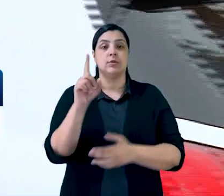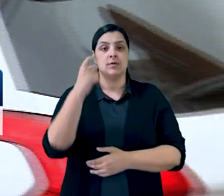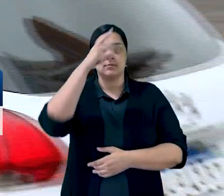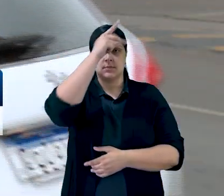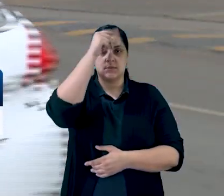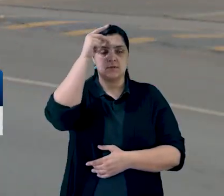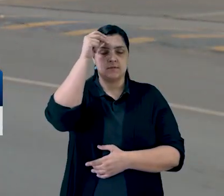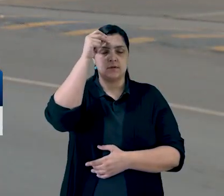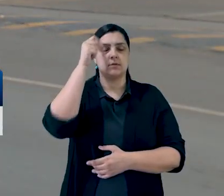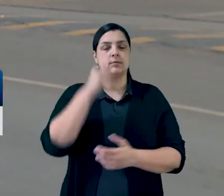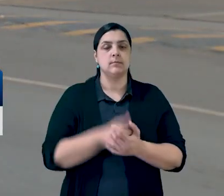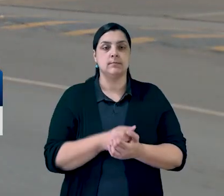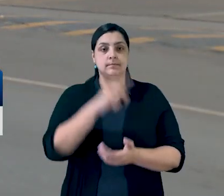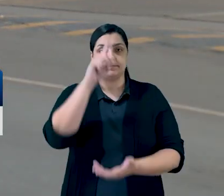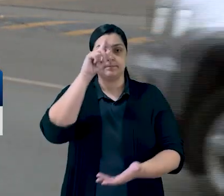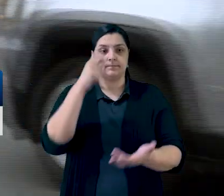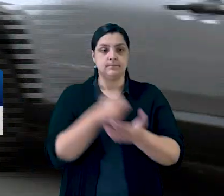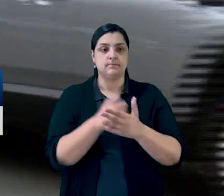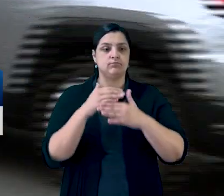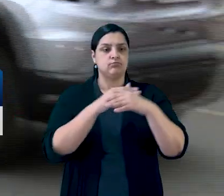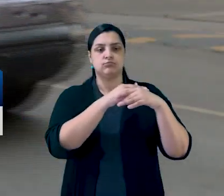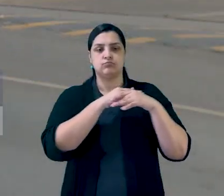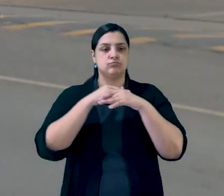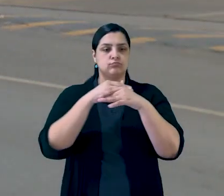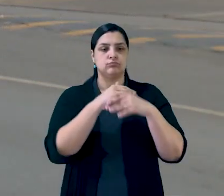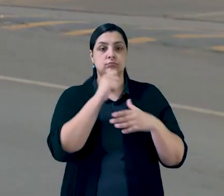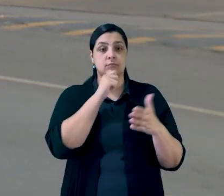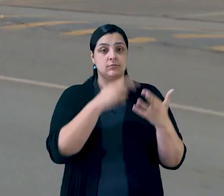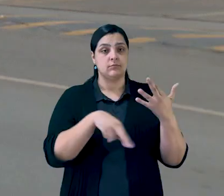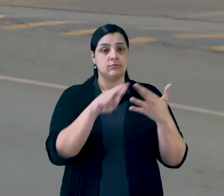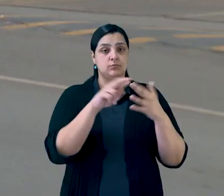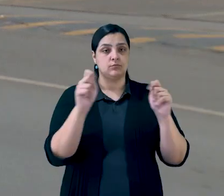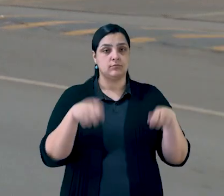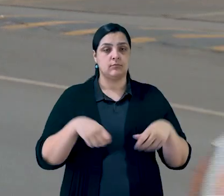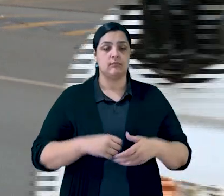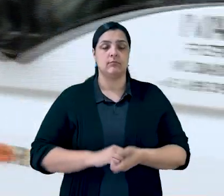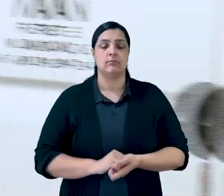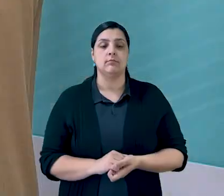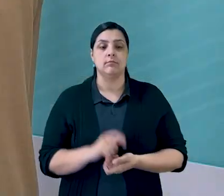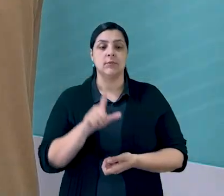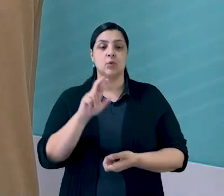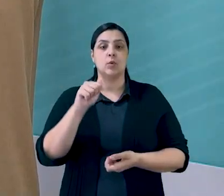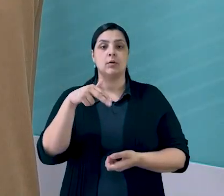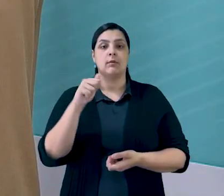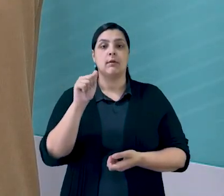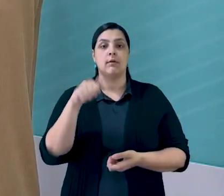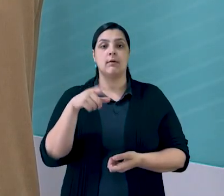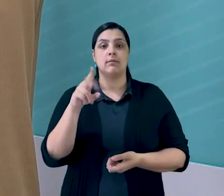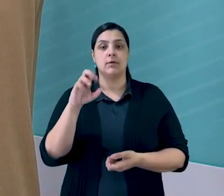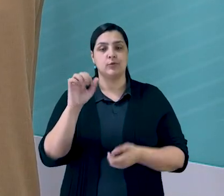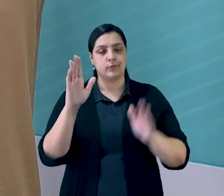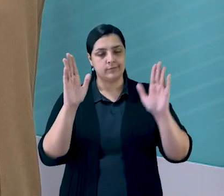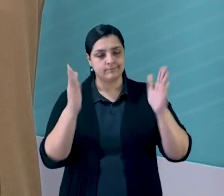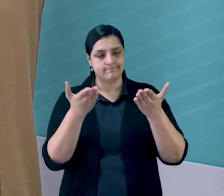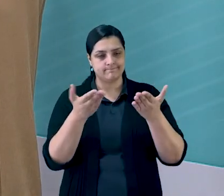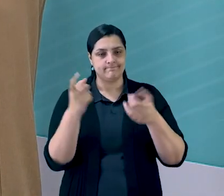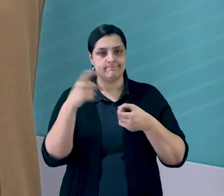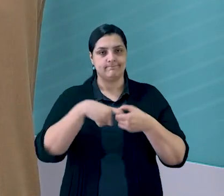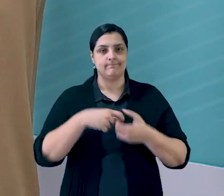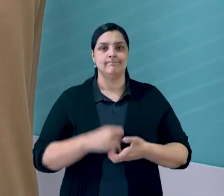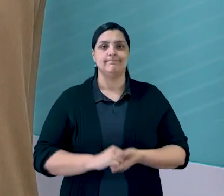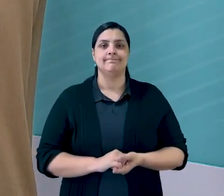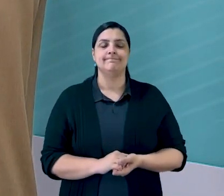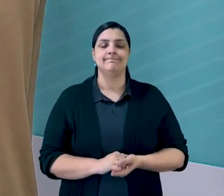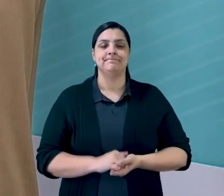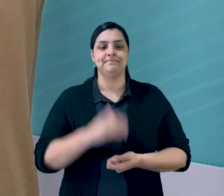o ex-prefeito. A decisão do colegiado foi unânime. Ainda cabe recurso. Luana, Anderson, voto com vocês